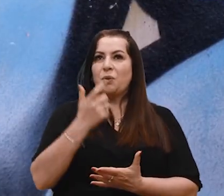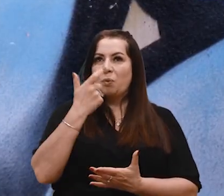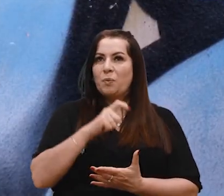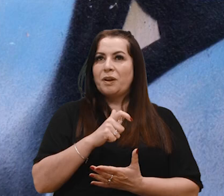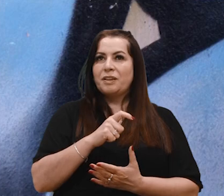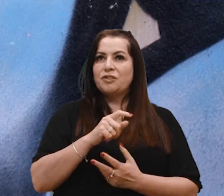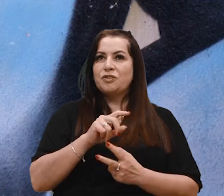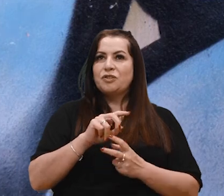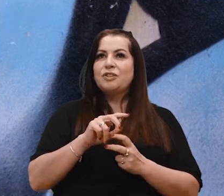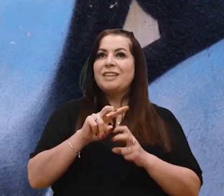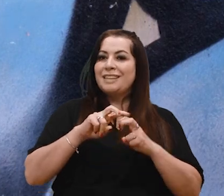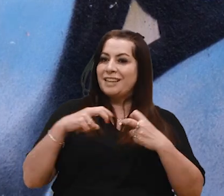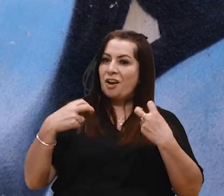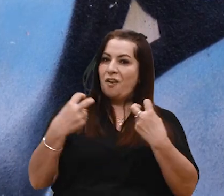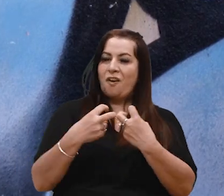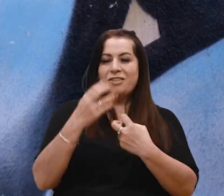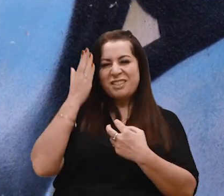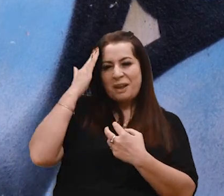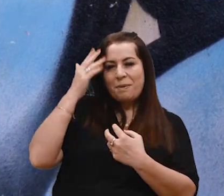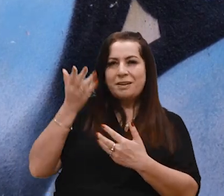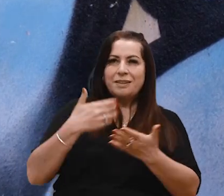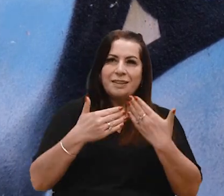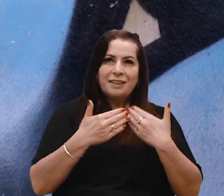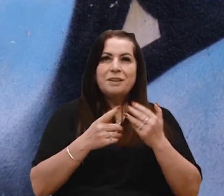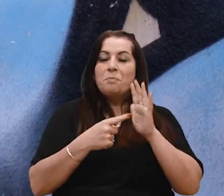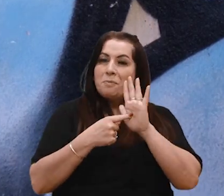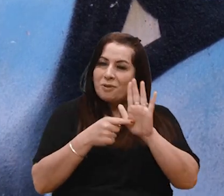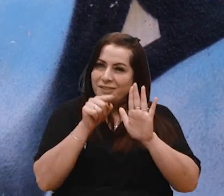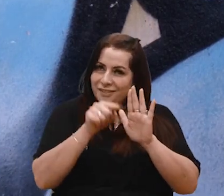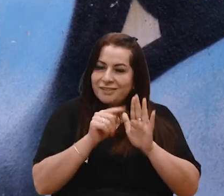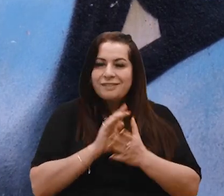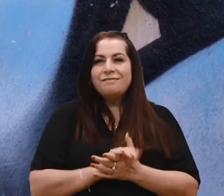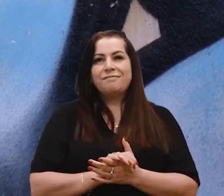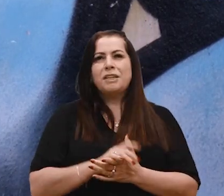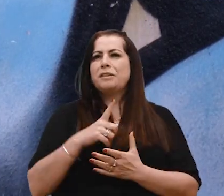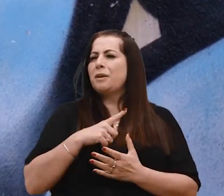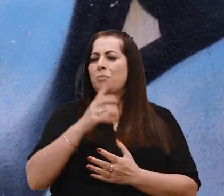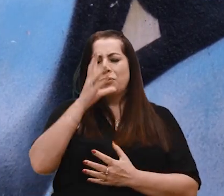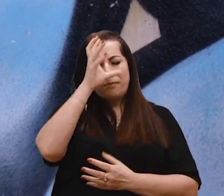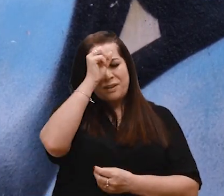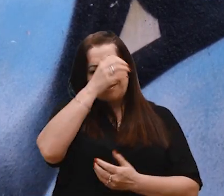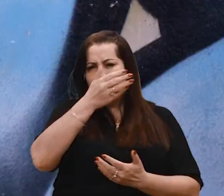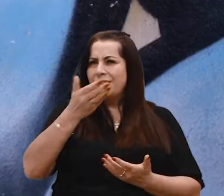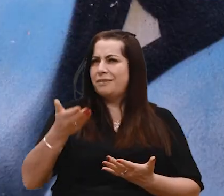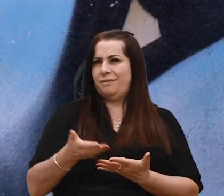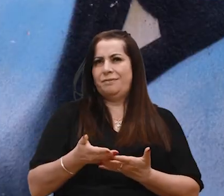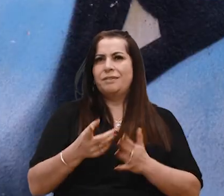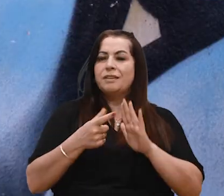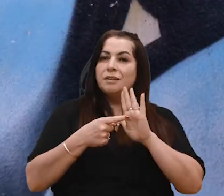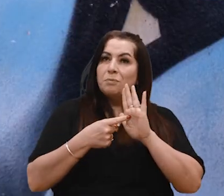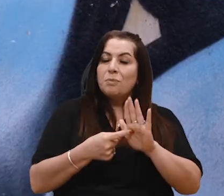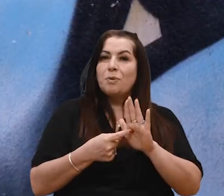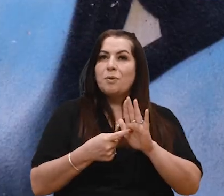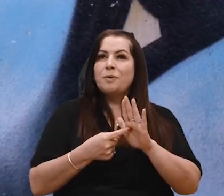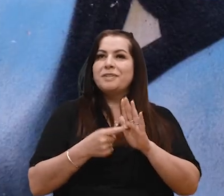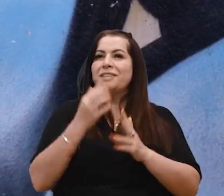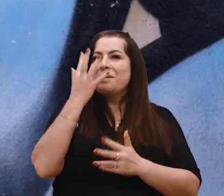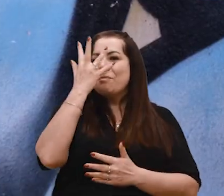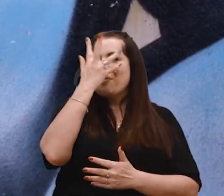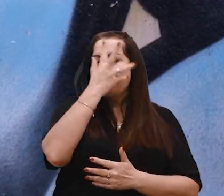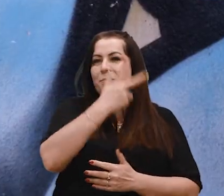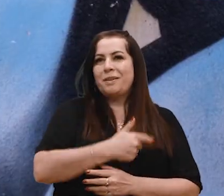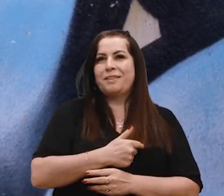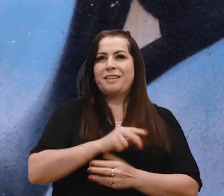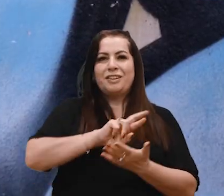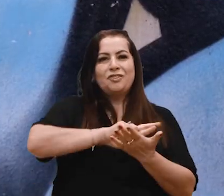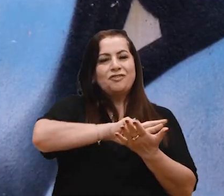Eu acho que essa roda de saber, ela mostra isso. Ela mostra que tem muito aprendizado, ela mostra que